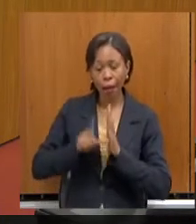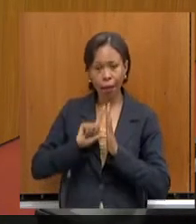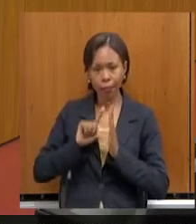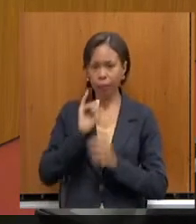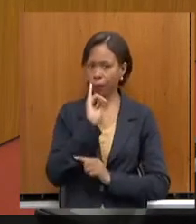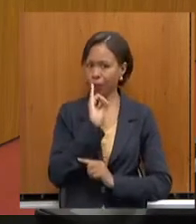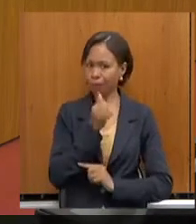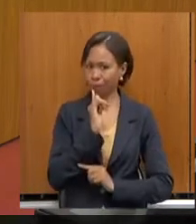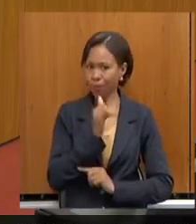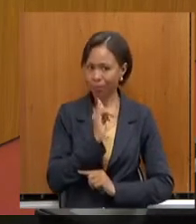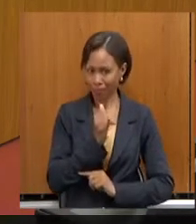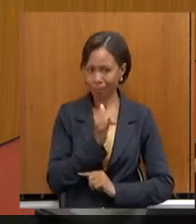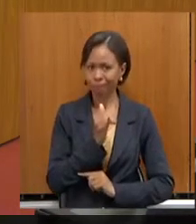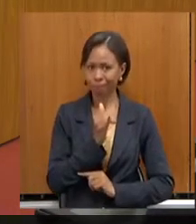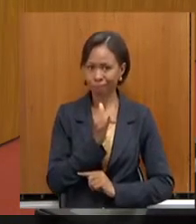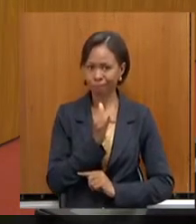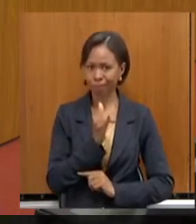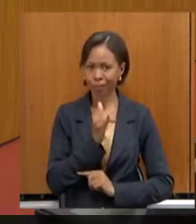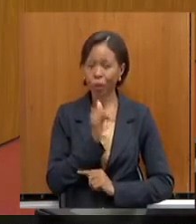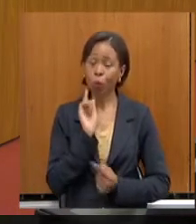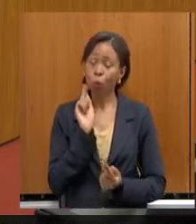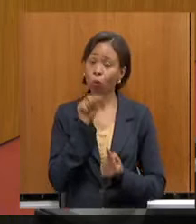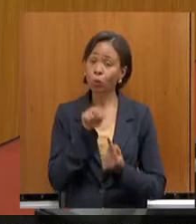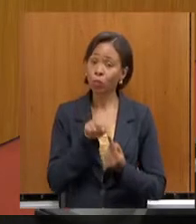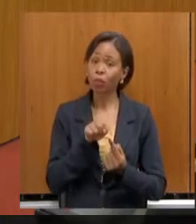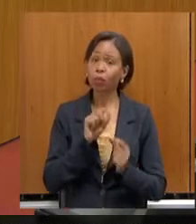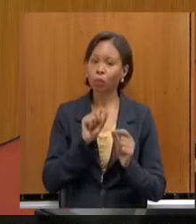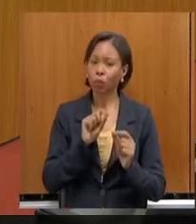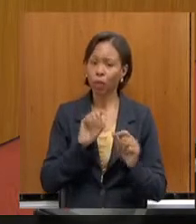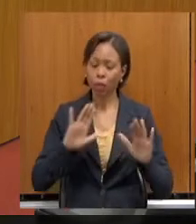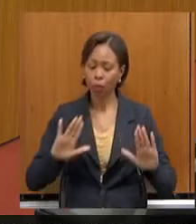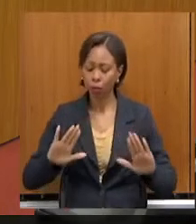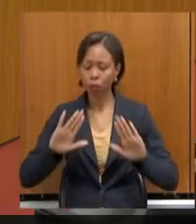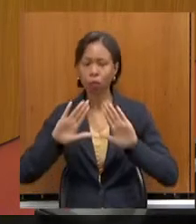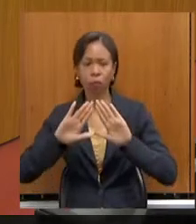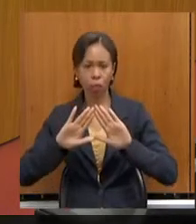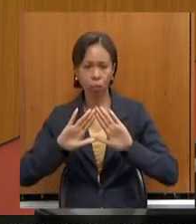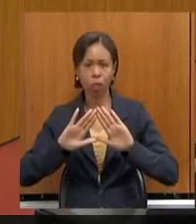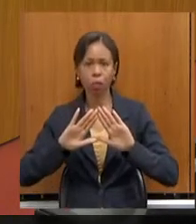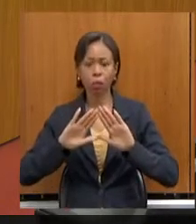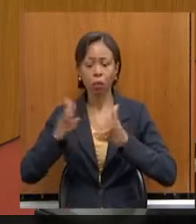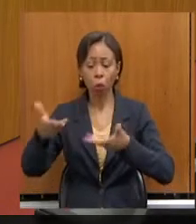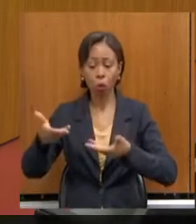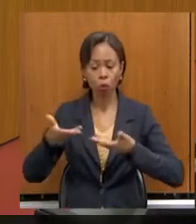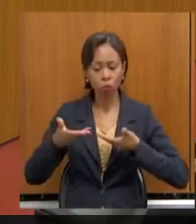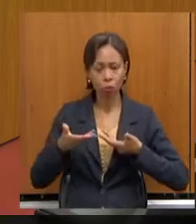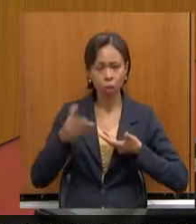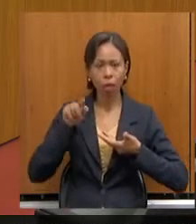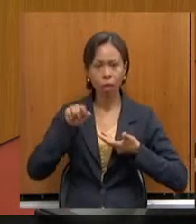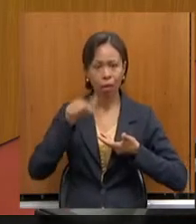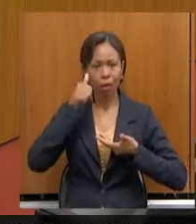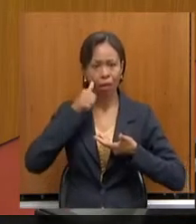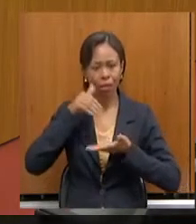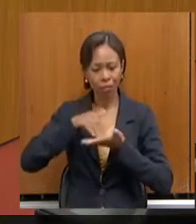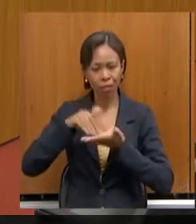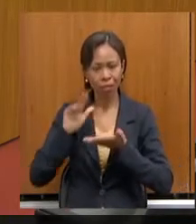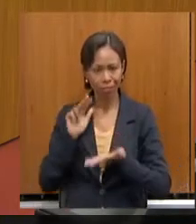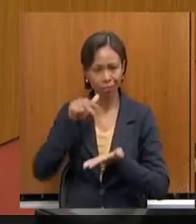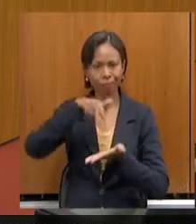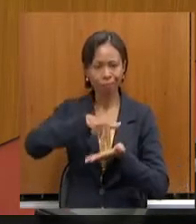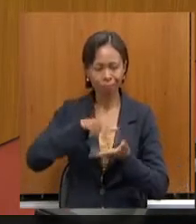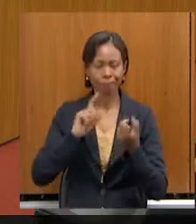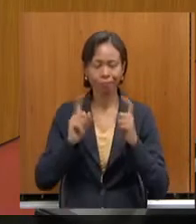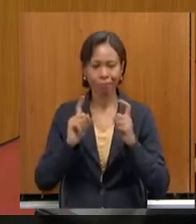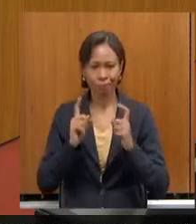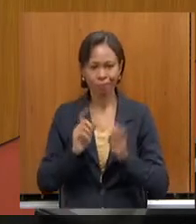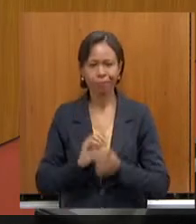para que considerando essa casa a secretária possa estar presente nestas importantes